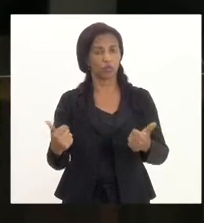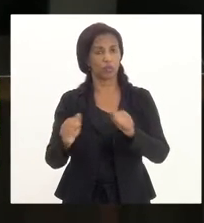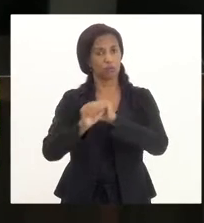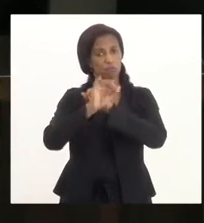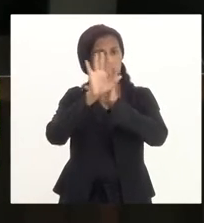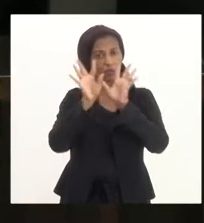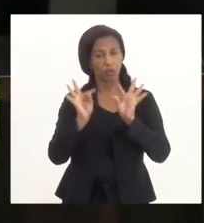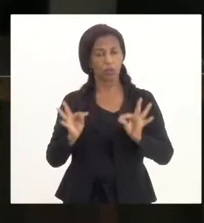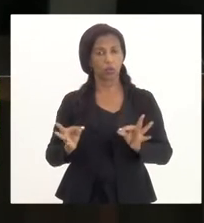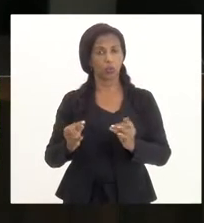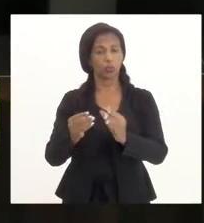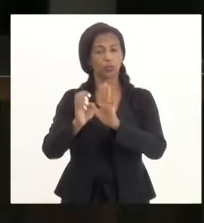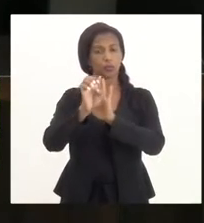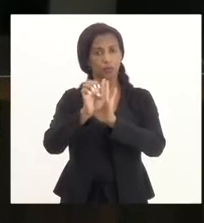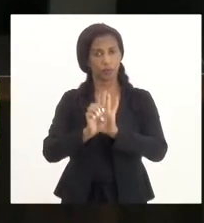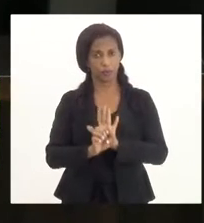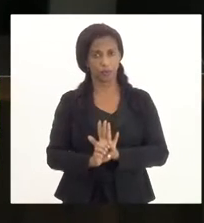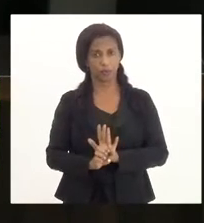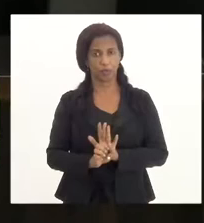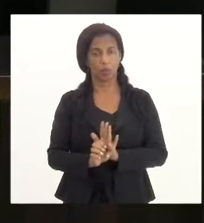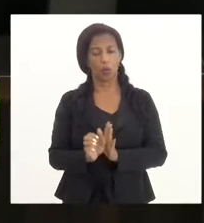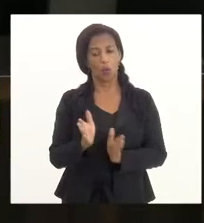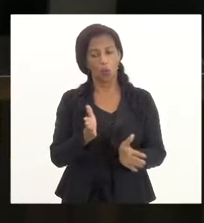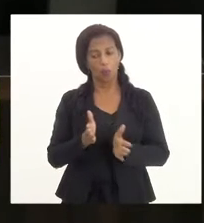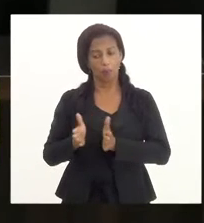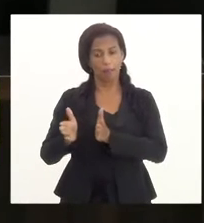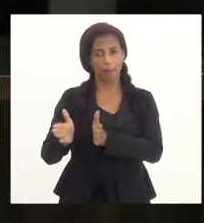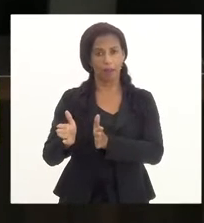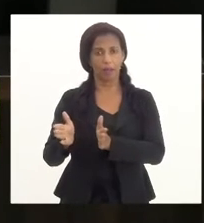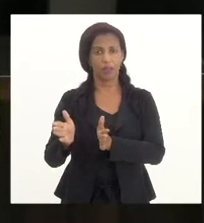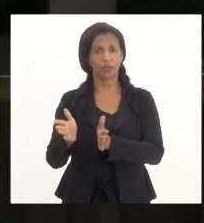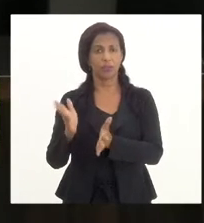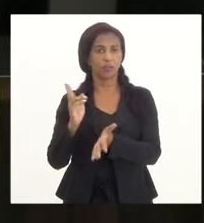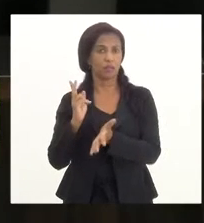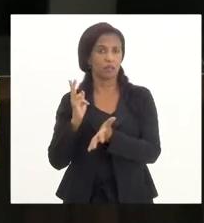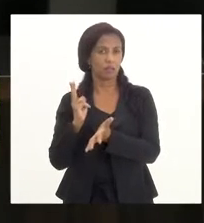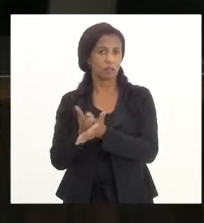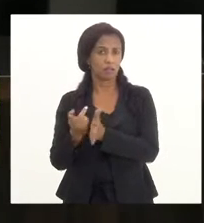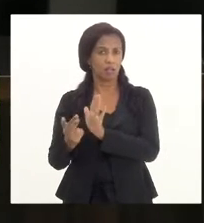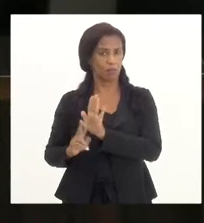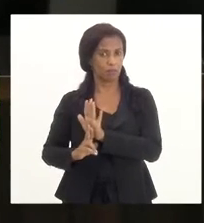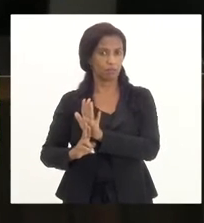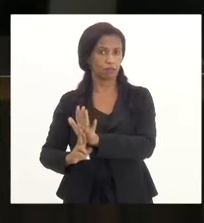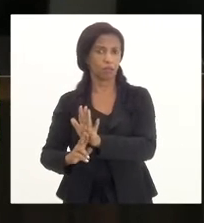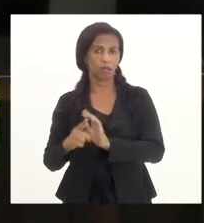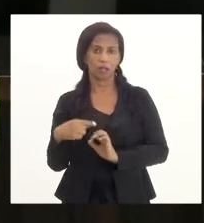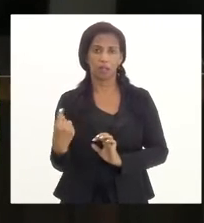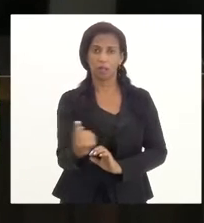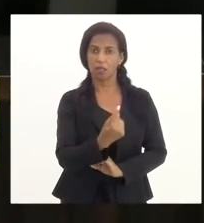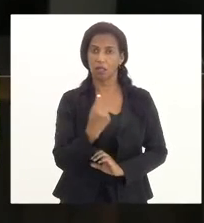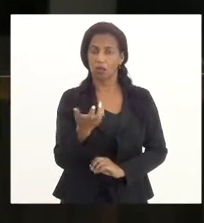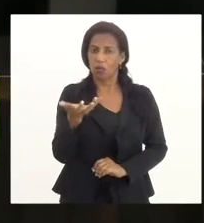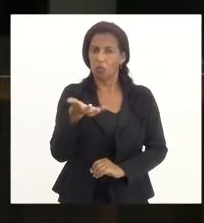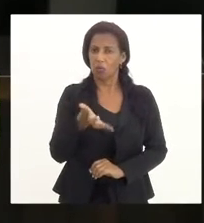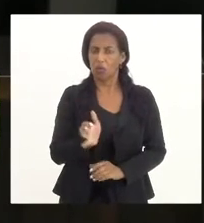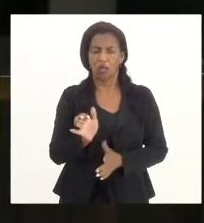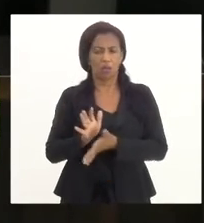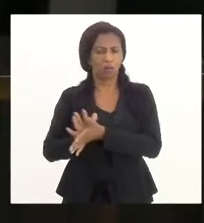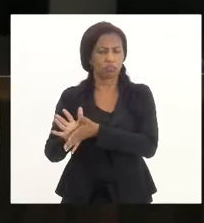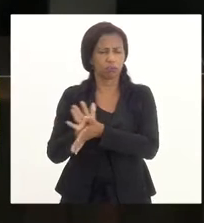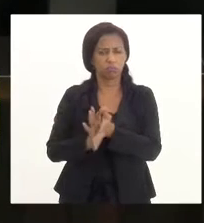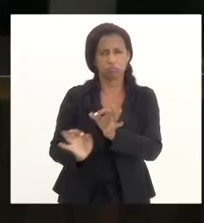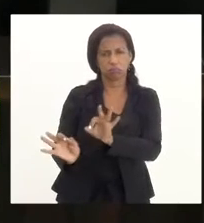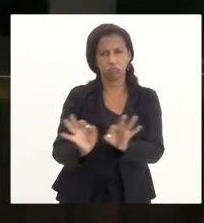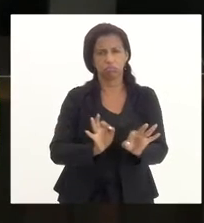Claras que todas as emendas o parte delas sempre se referem O que é que nós não queremos sobre pode